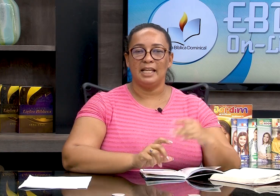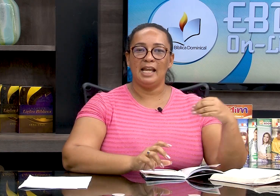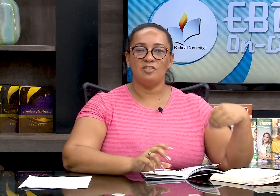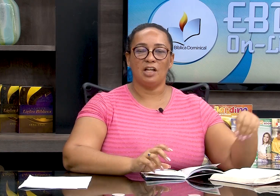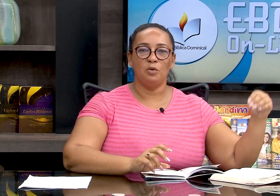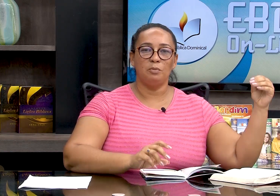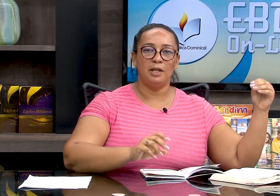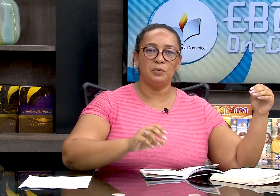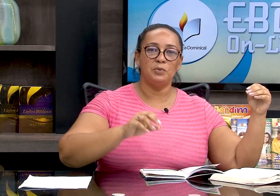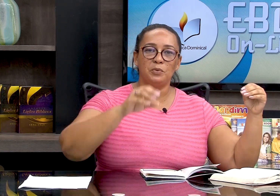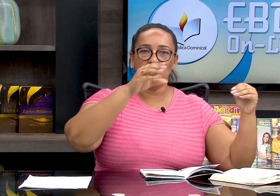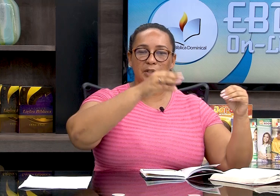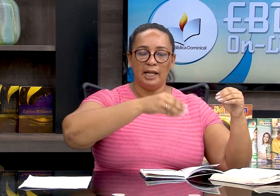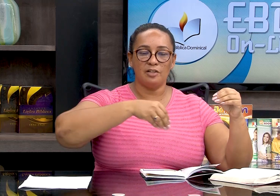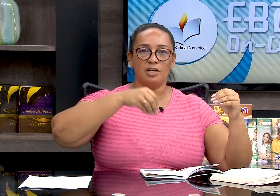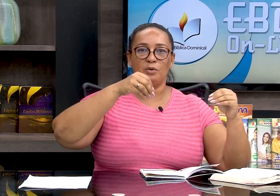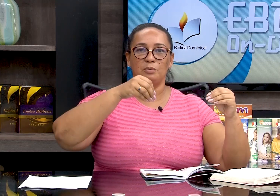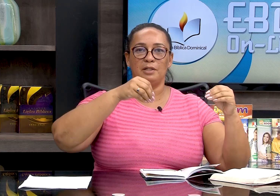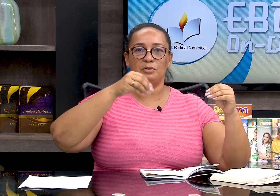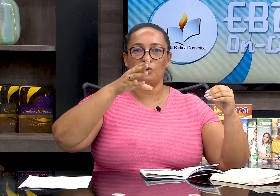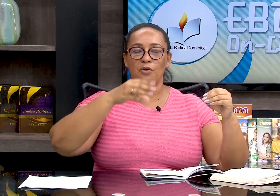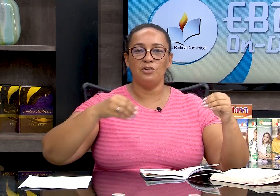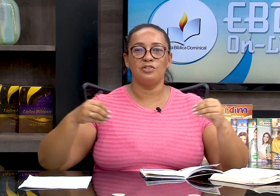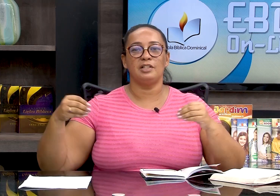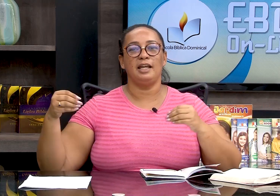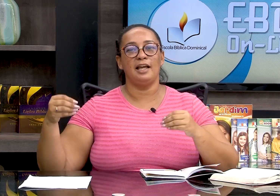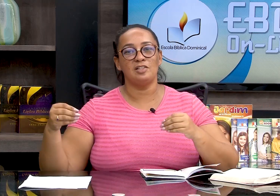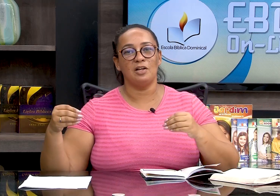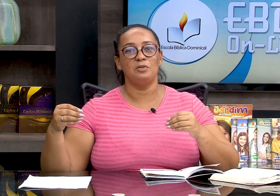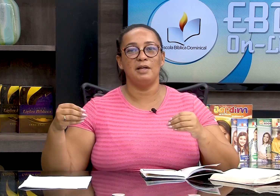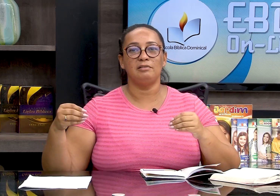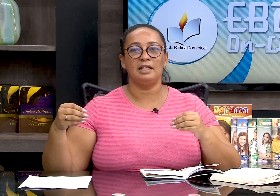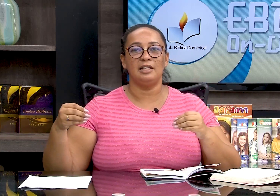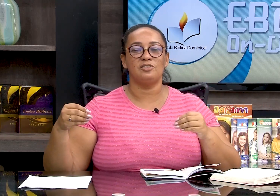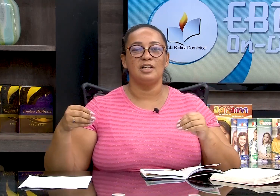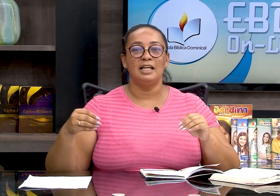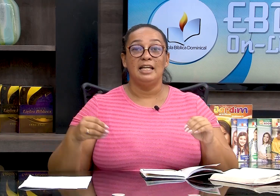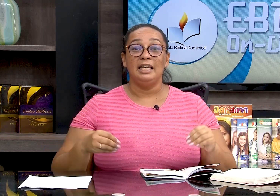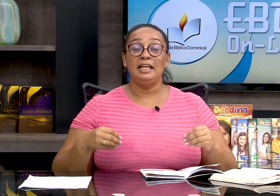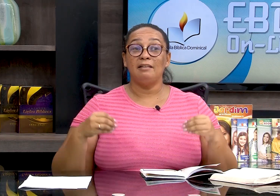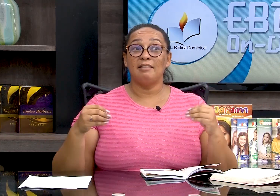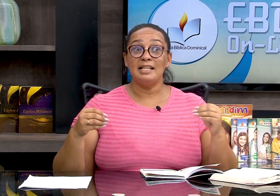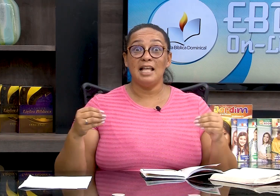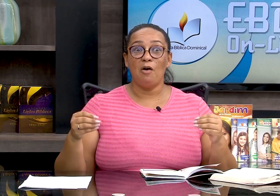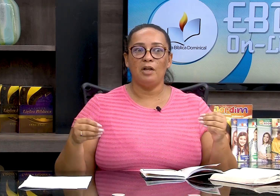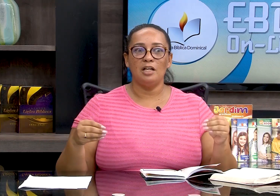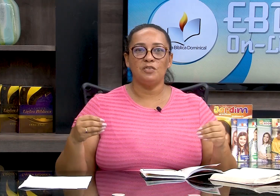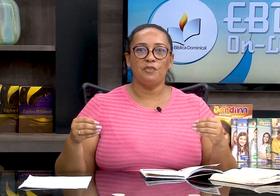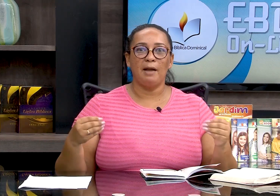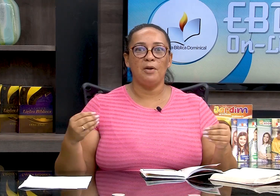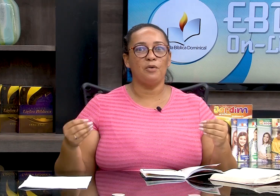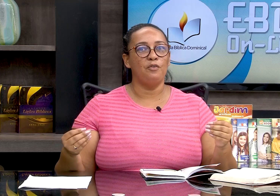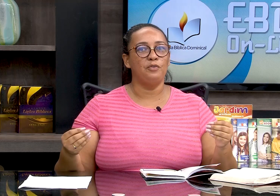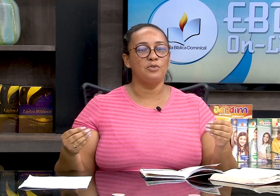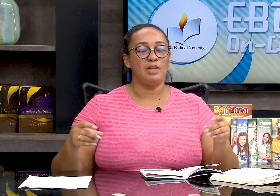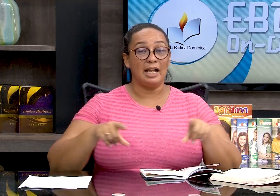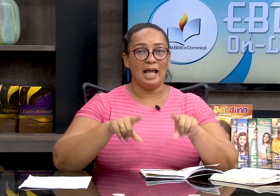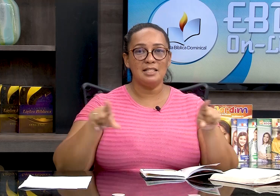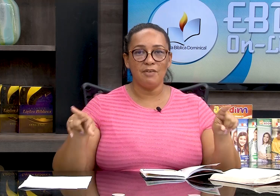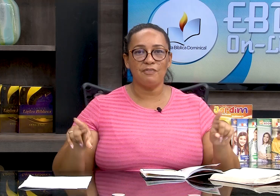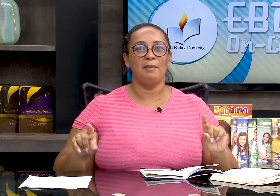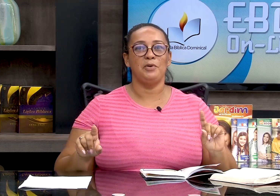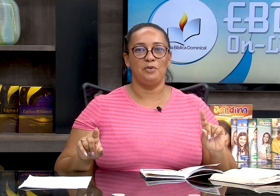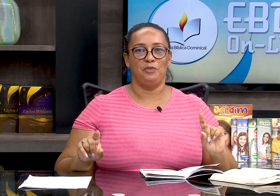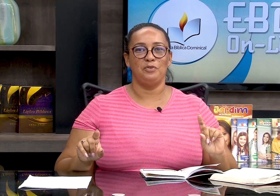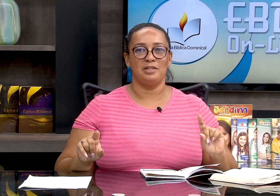quem acha que é o número um quem acha que é o número dois quem acha que é o número 3 e nessa hora eles vão ficar meio confuso